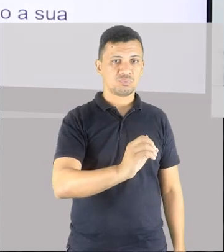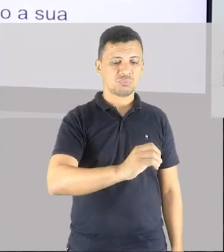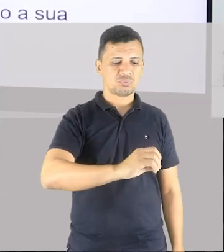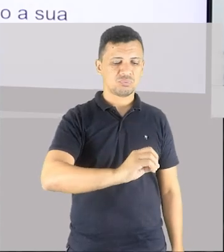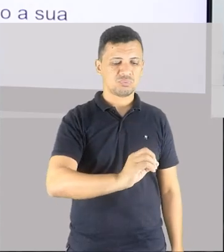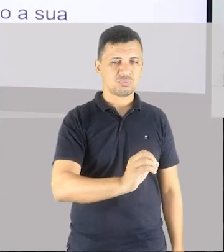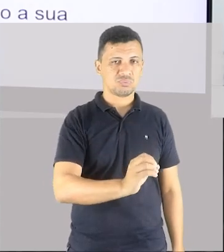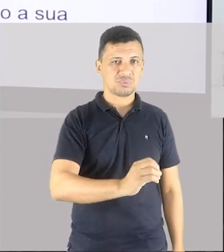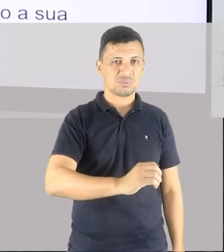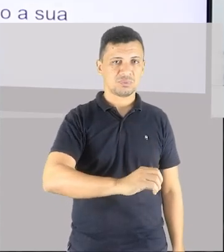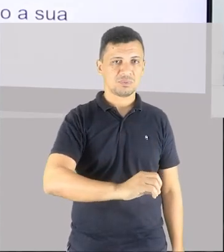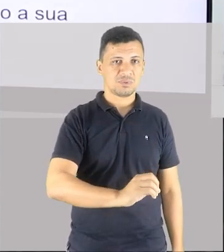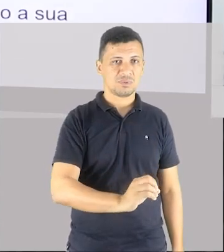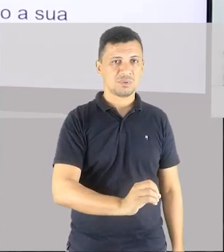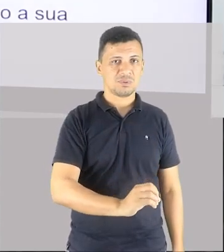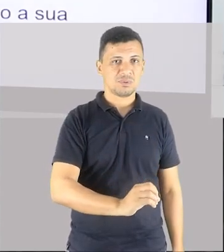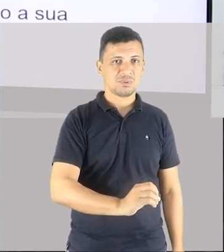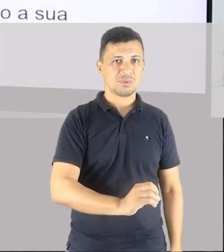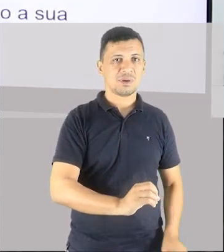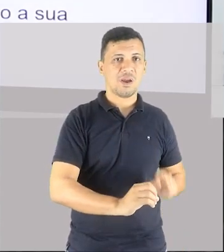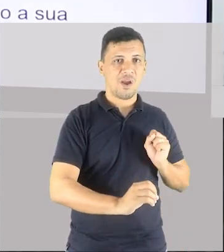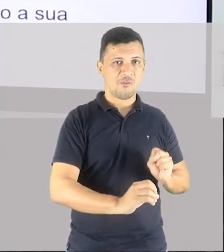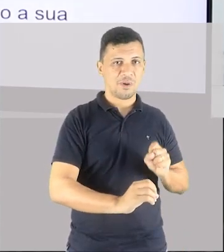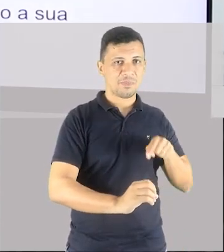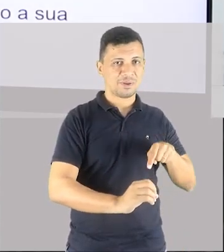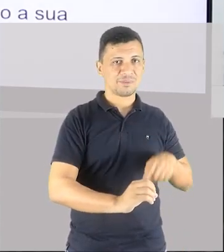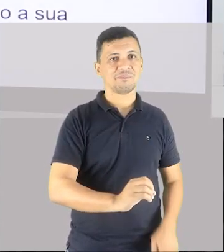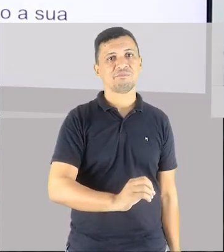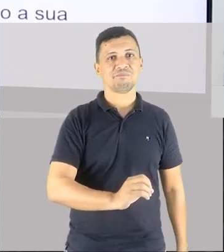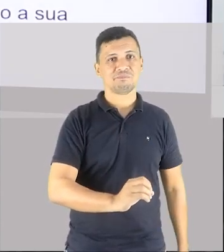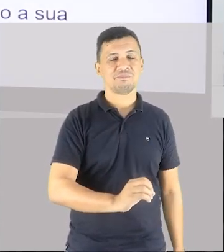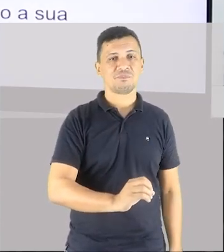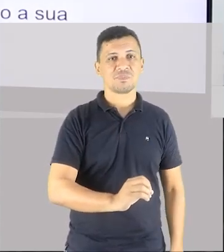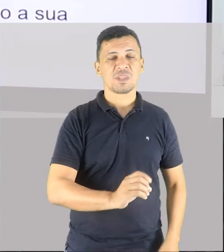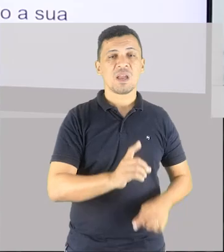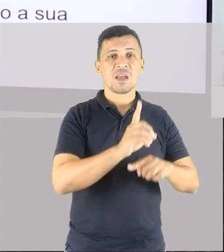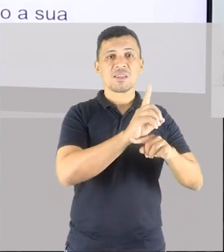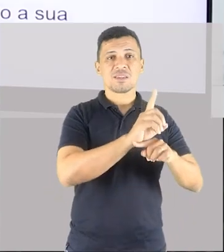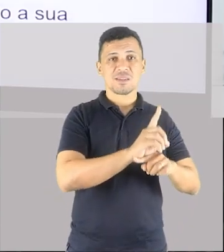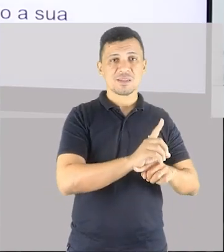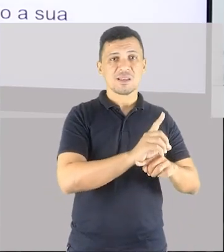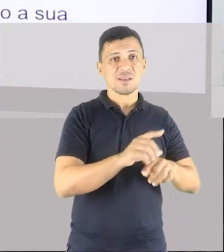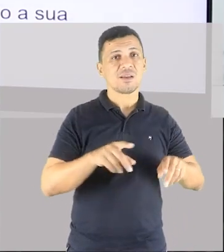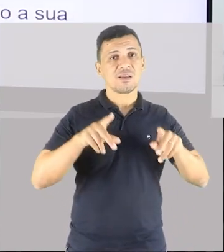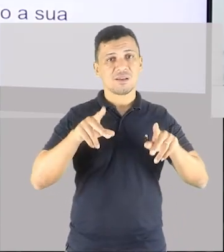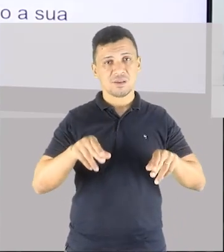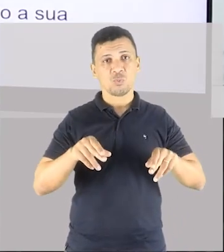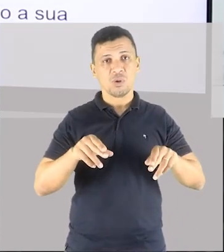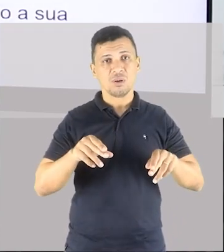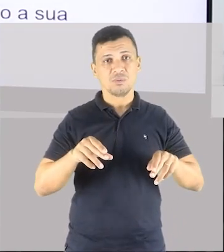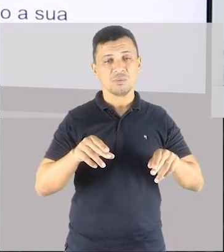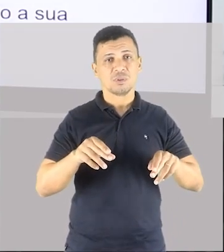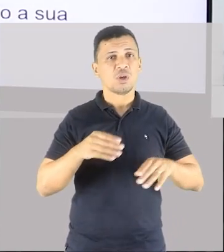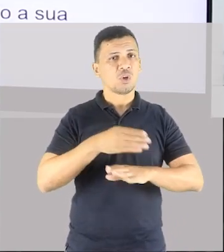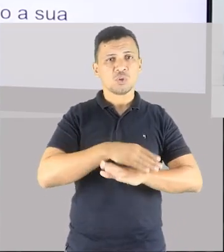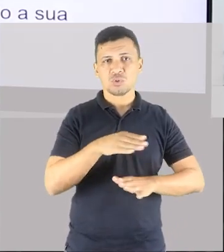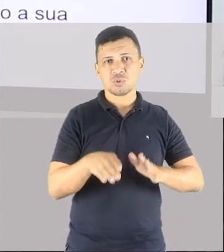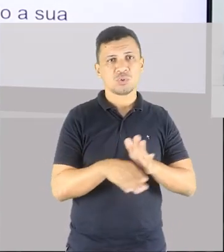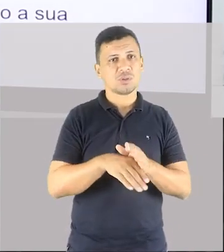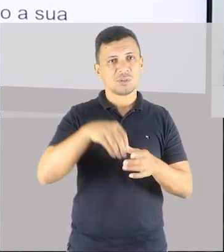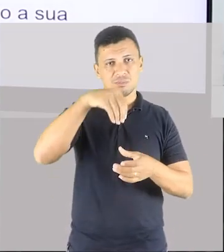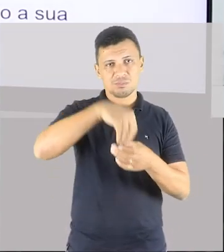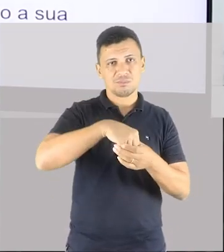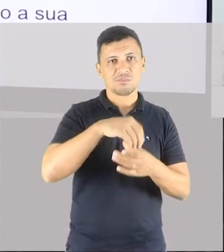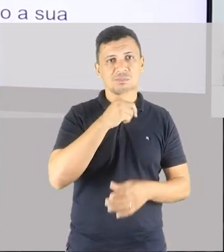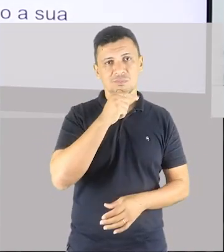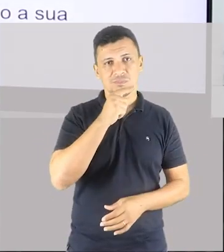afundar completamente e depois ele para. Quando a densidade do corpo é igual a do líquido, ele fica totalmente submerso. Tá